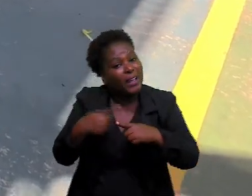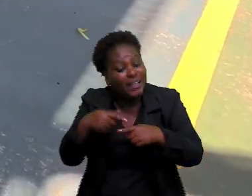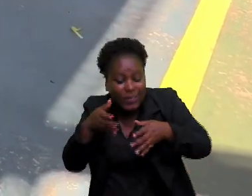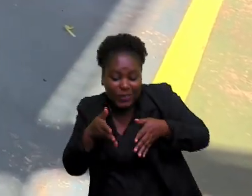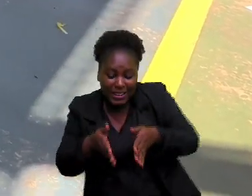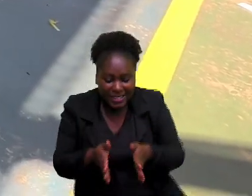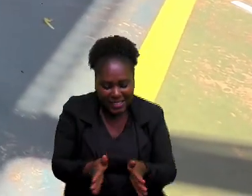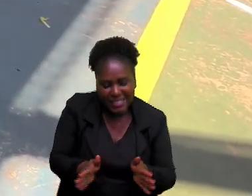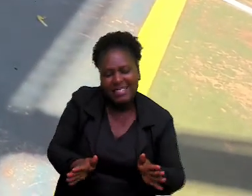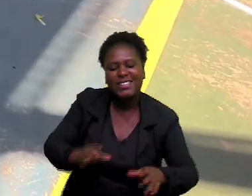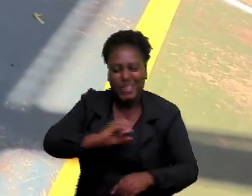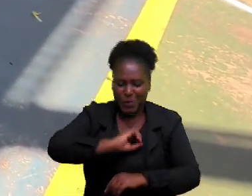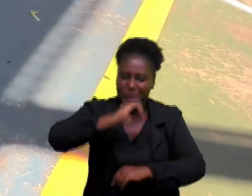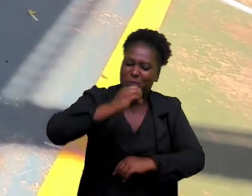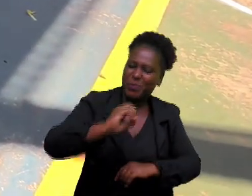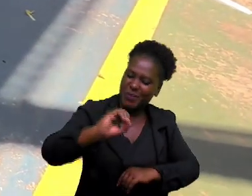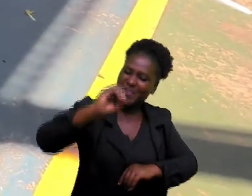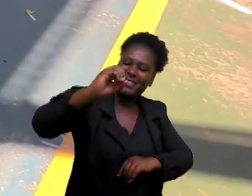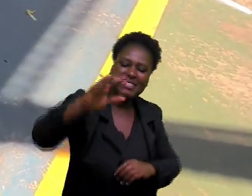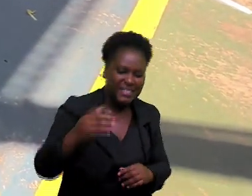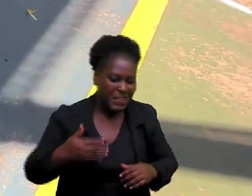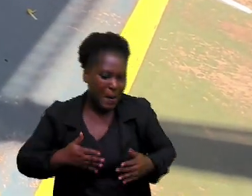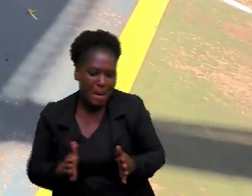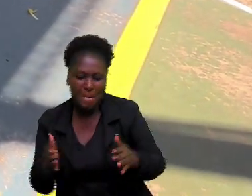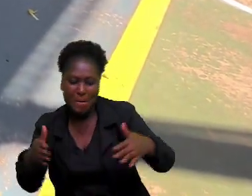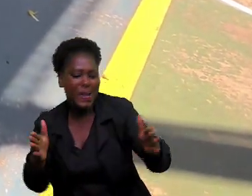Neste oceano, entre saiano,